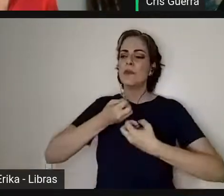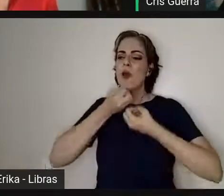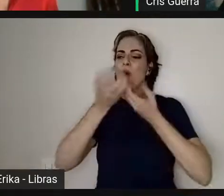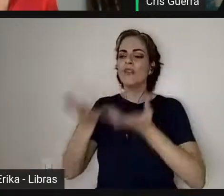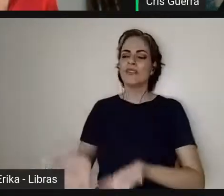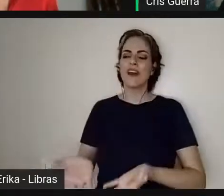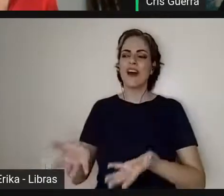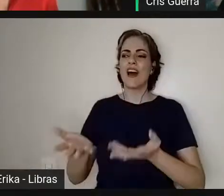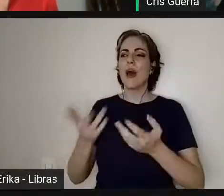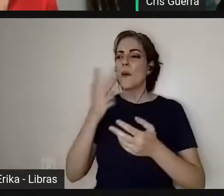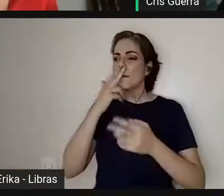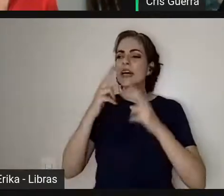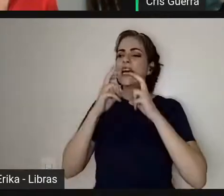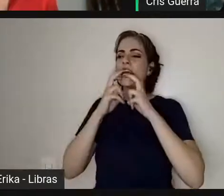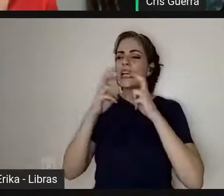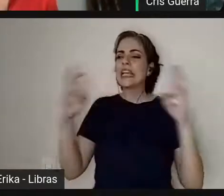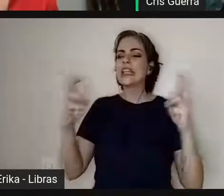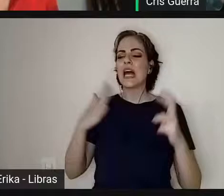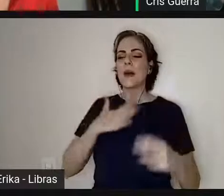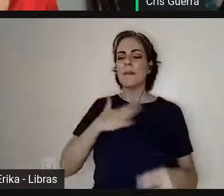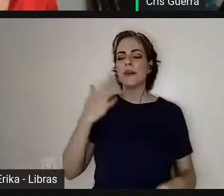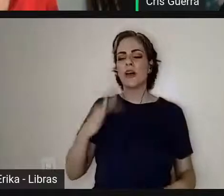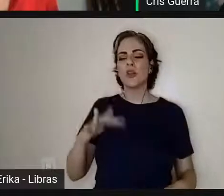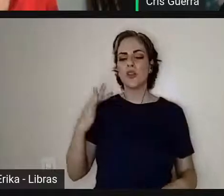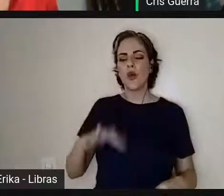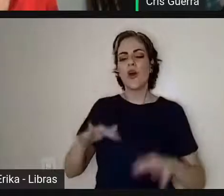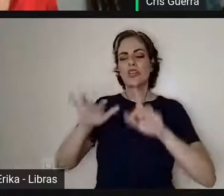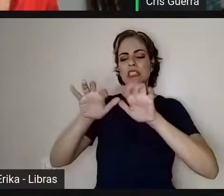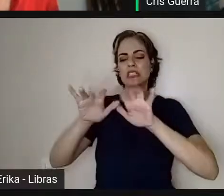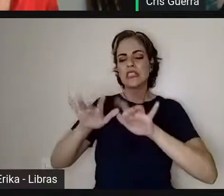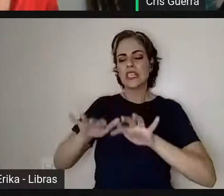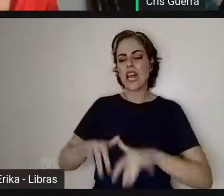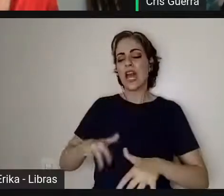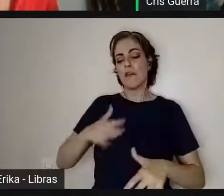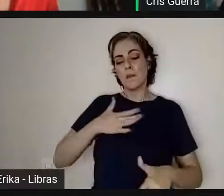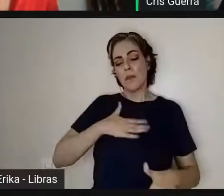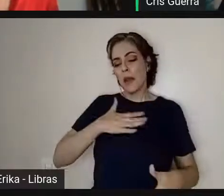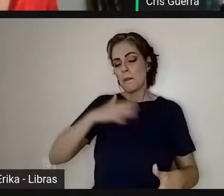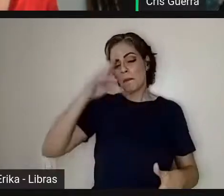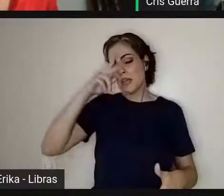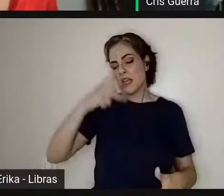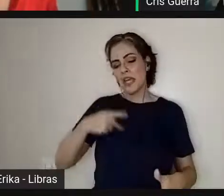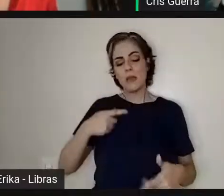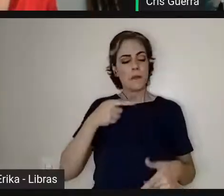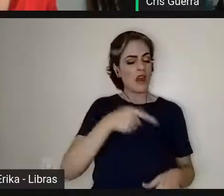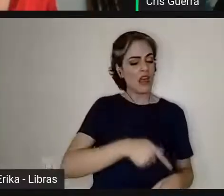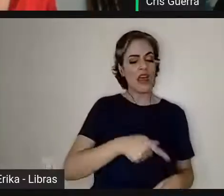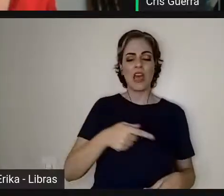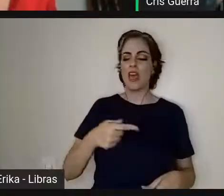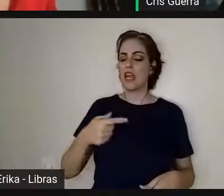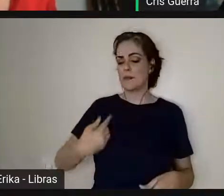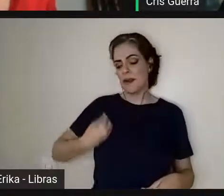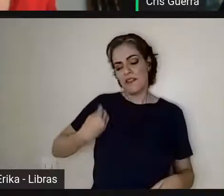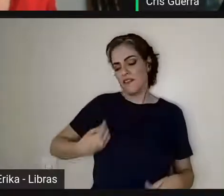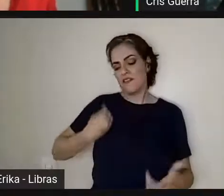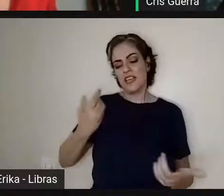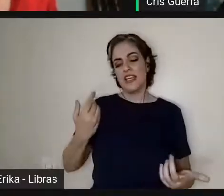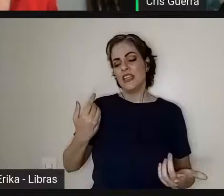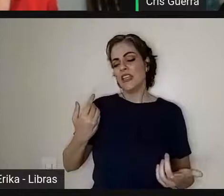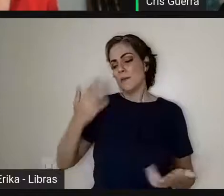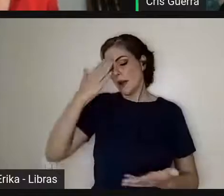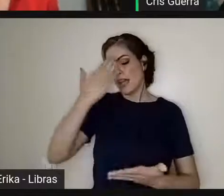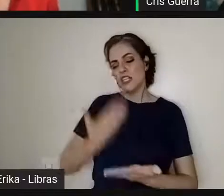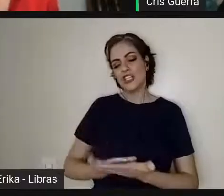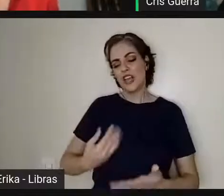também gritar a minha dor. Então, eu escrevia para o meu filho, eu escrevia para mim mesma, eu escrevia para acreditar na vida, eu escrevia para falar sobre a minha